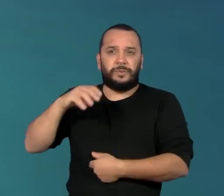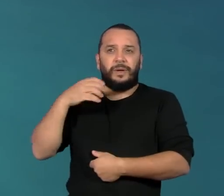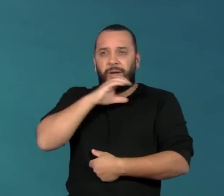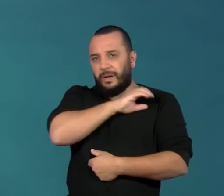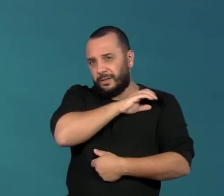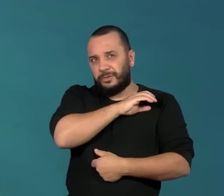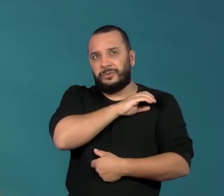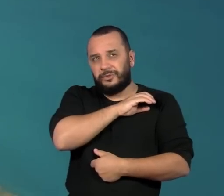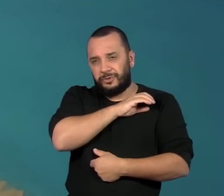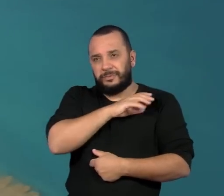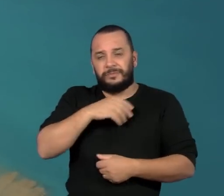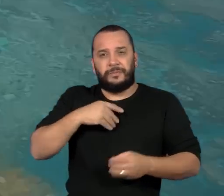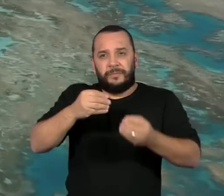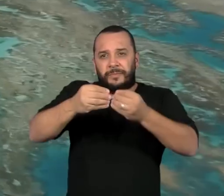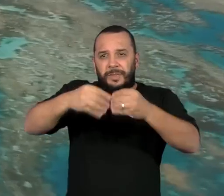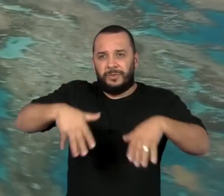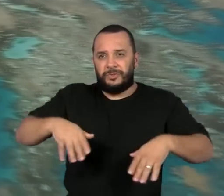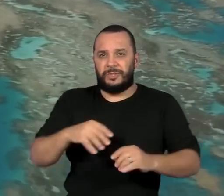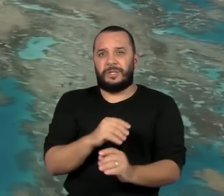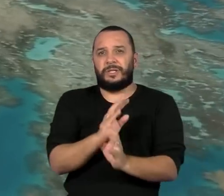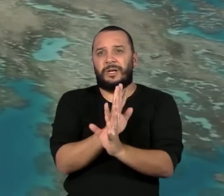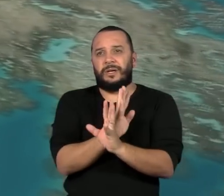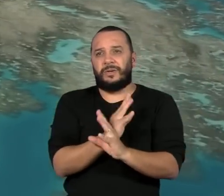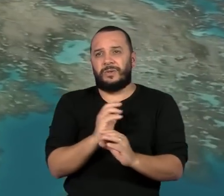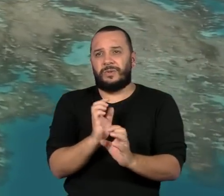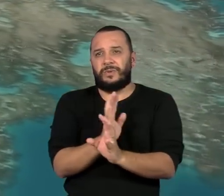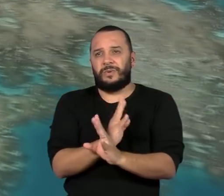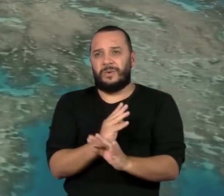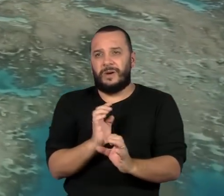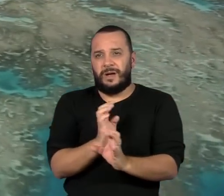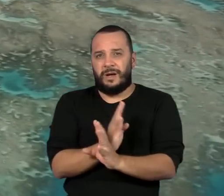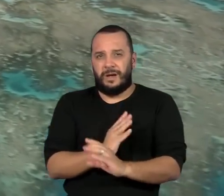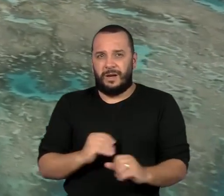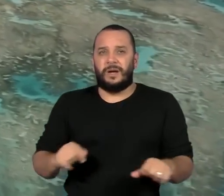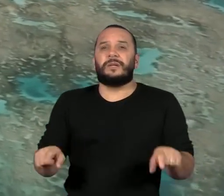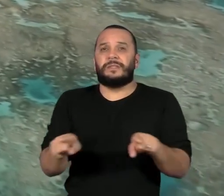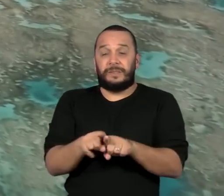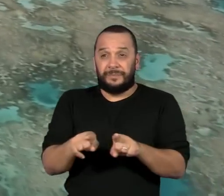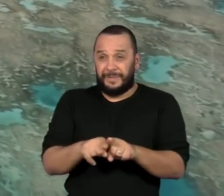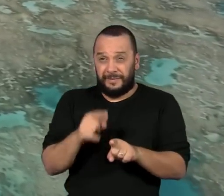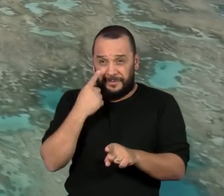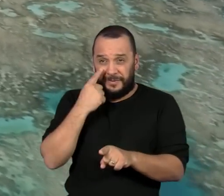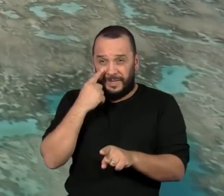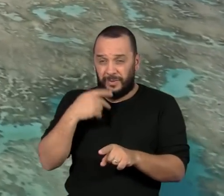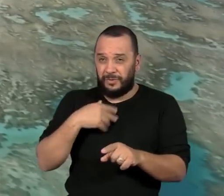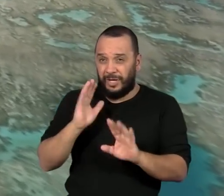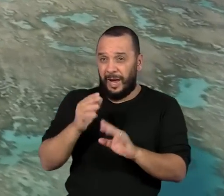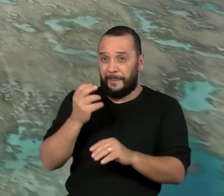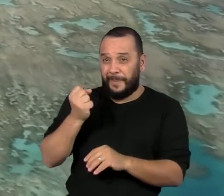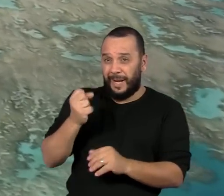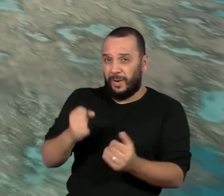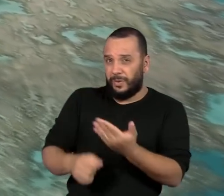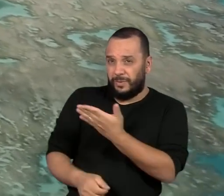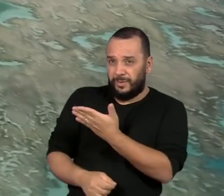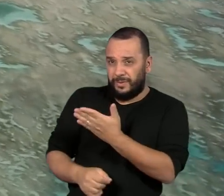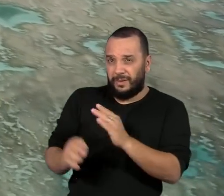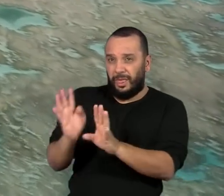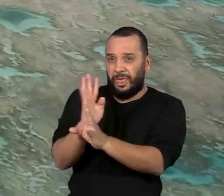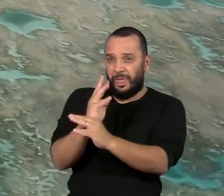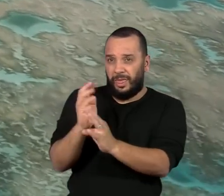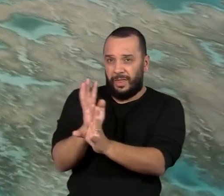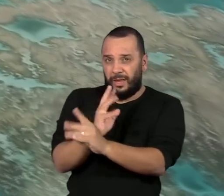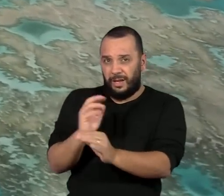os recifes de coral, quanto para como branqueamento, né, quanto para a distribuição de outras